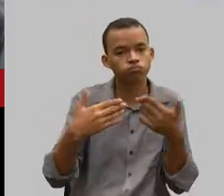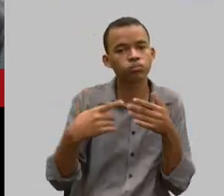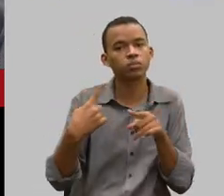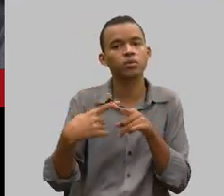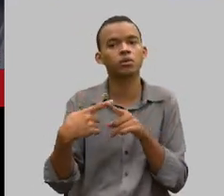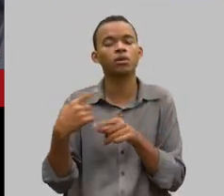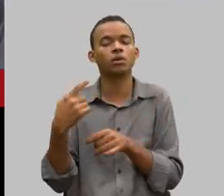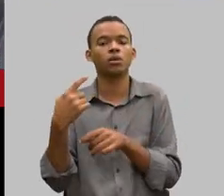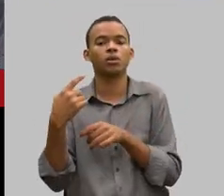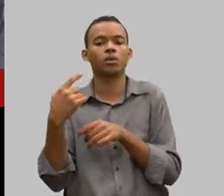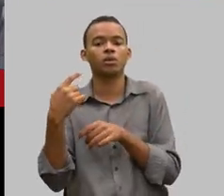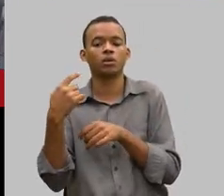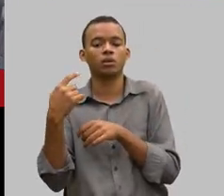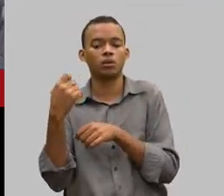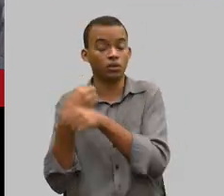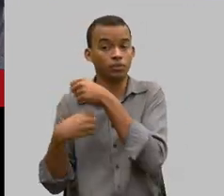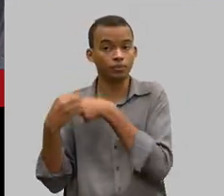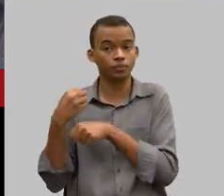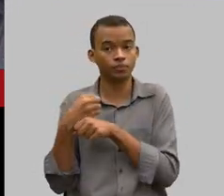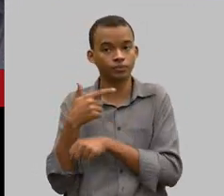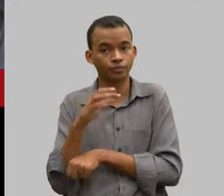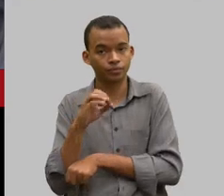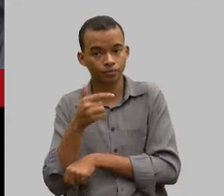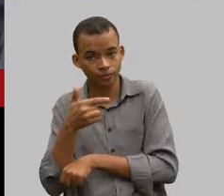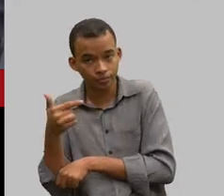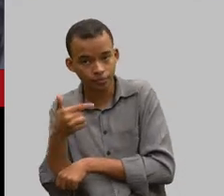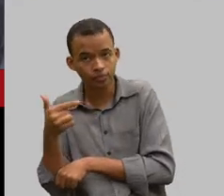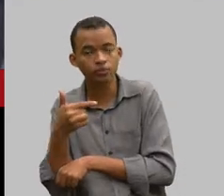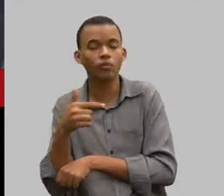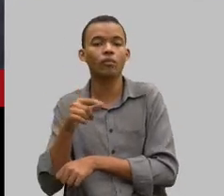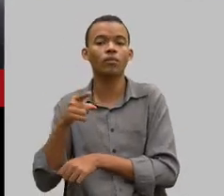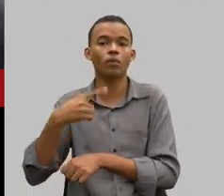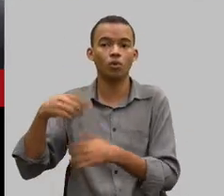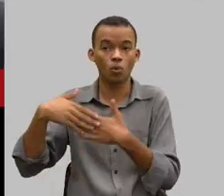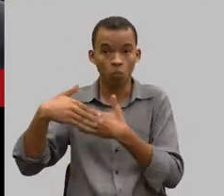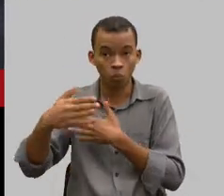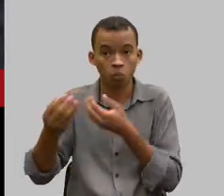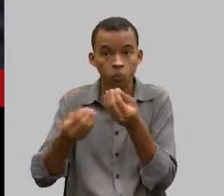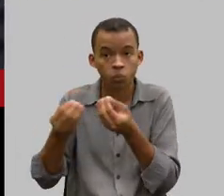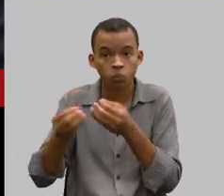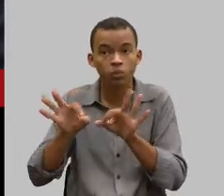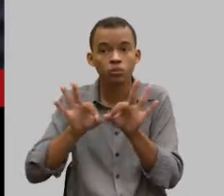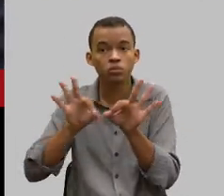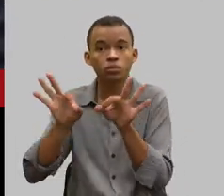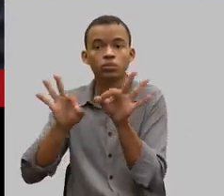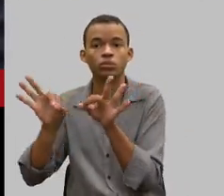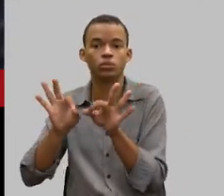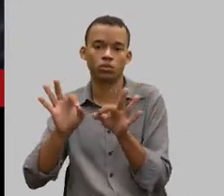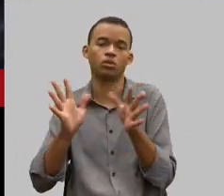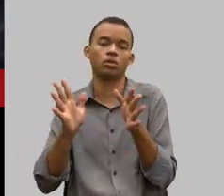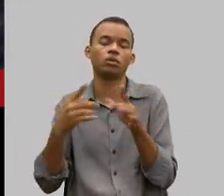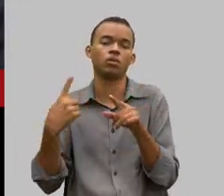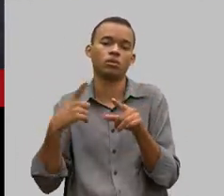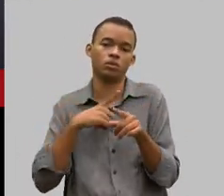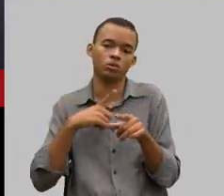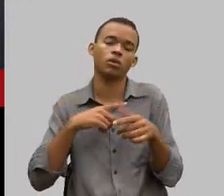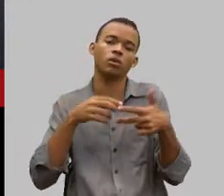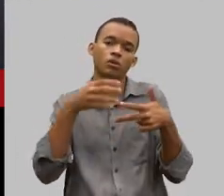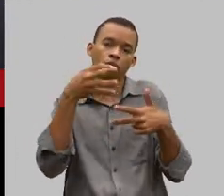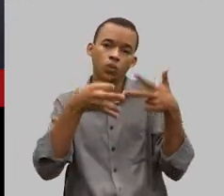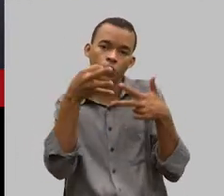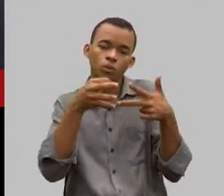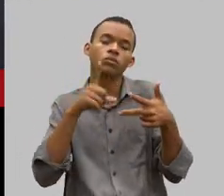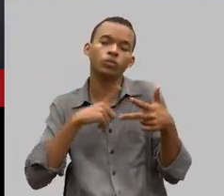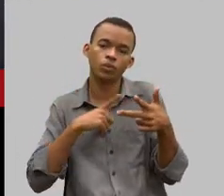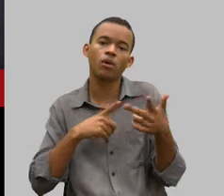buscou solucionar todas as questões o que não foi solucionado tá sendo solucionado inclusive pela justiça que está mediando essa